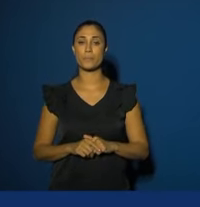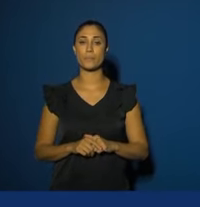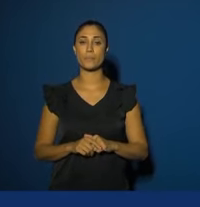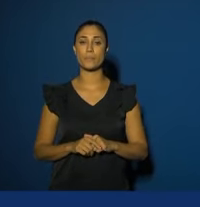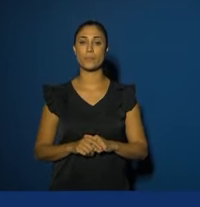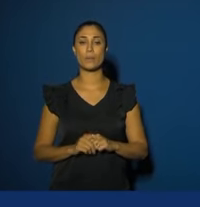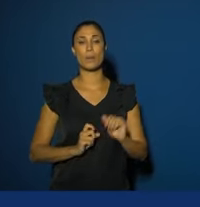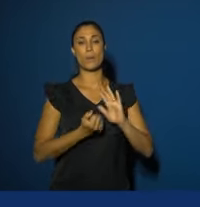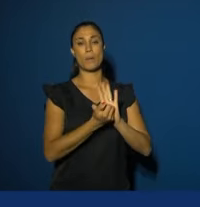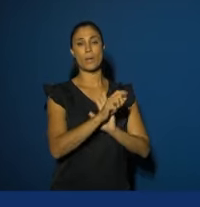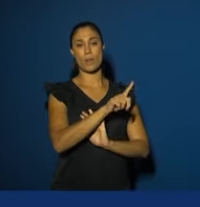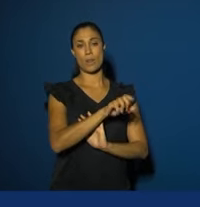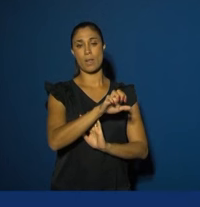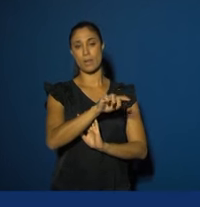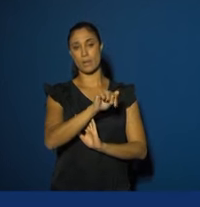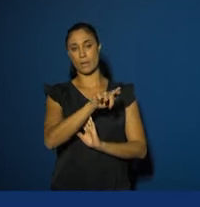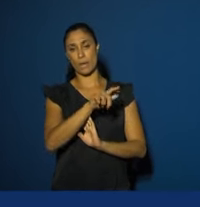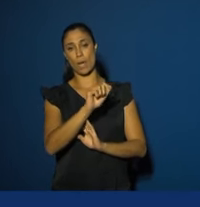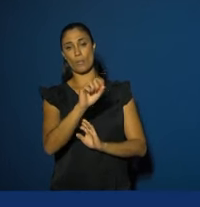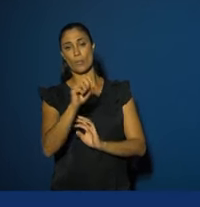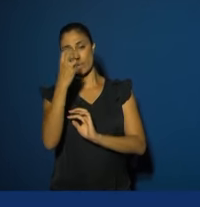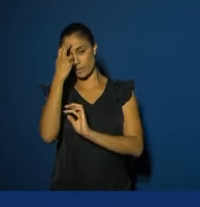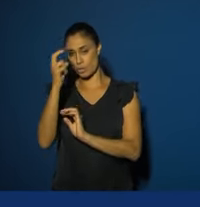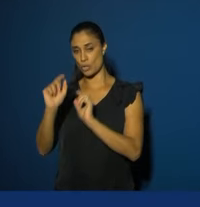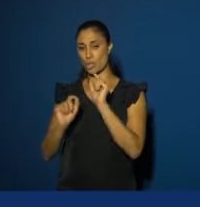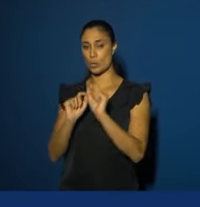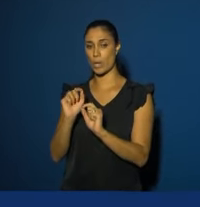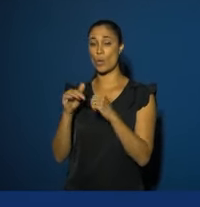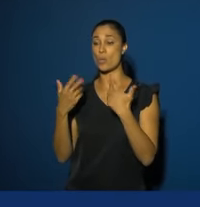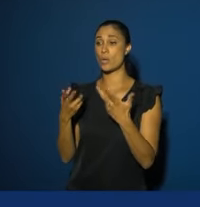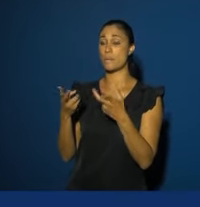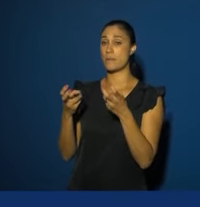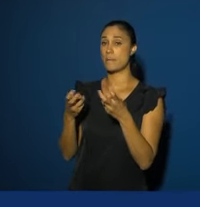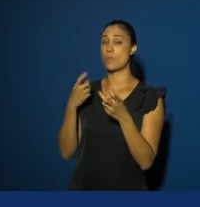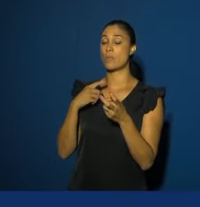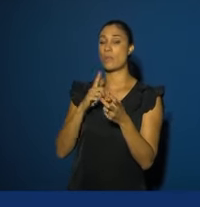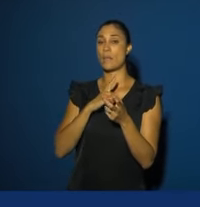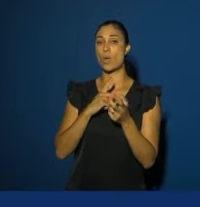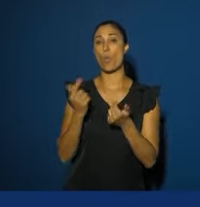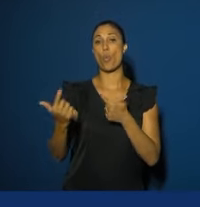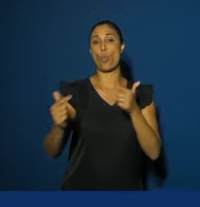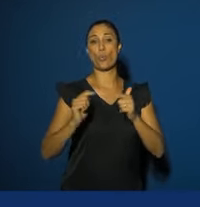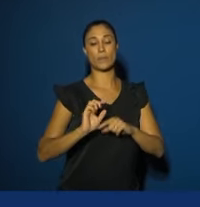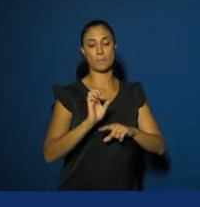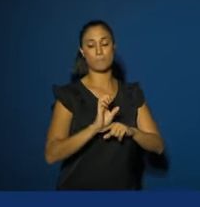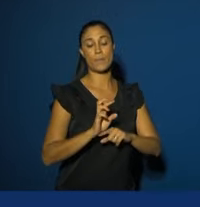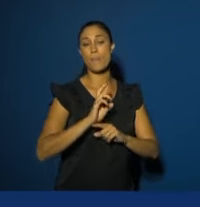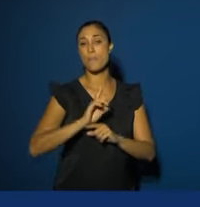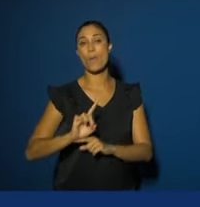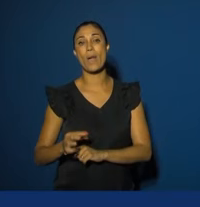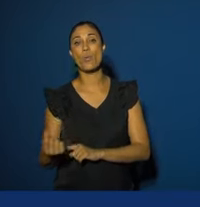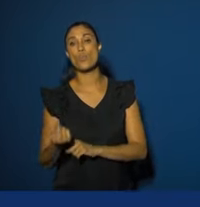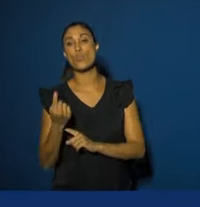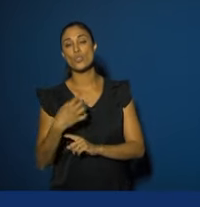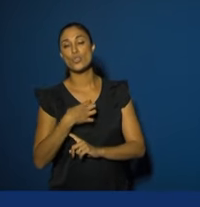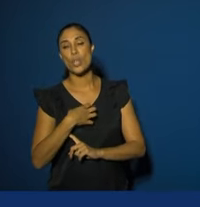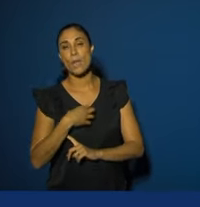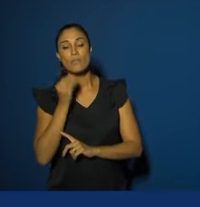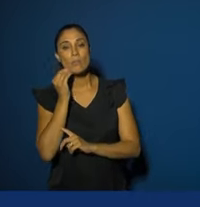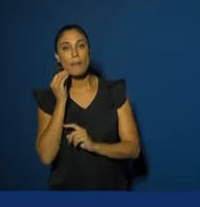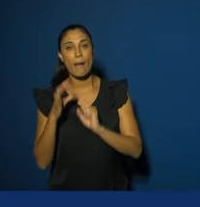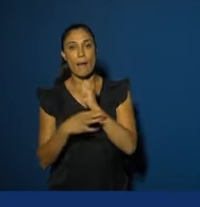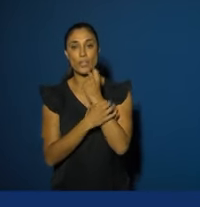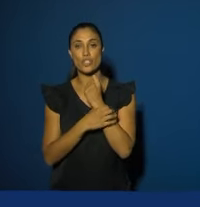o Marco legal ele foi muito inteligente ao identificar que a a existência de companhias estaduais não era a única forma de tentar